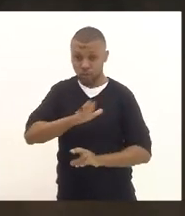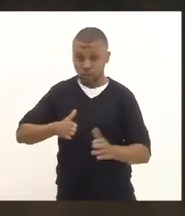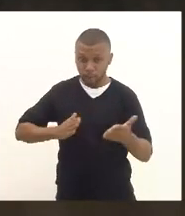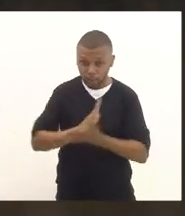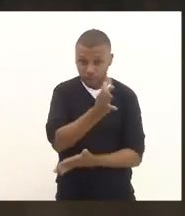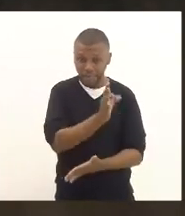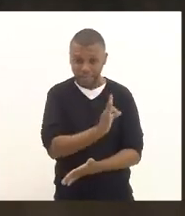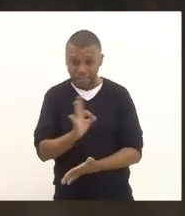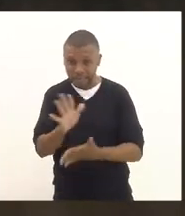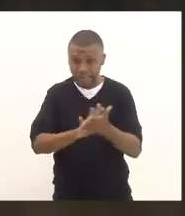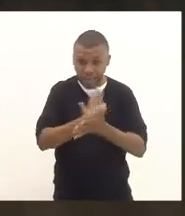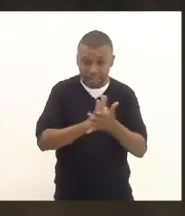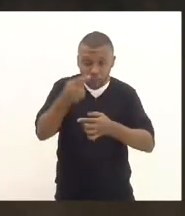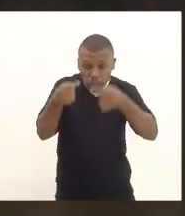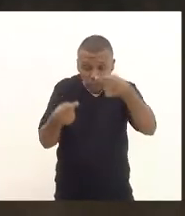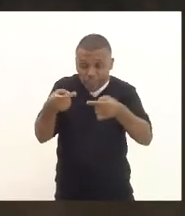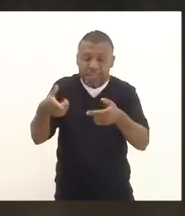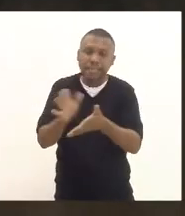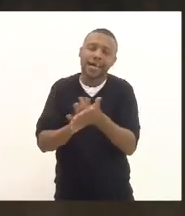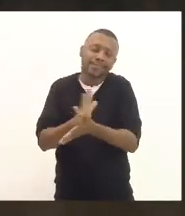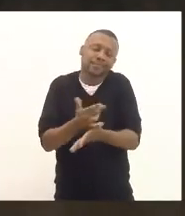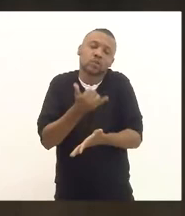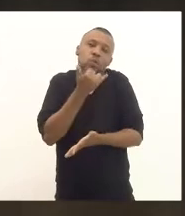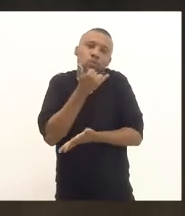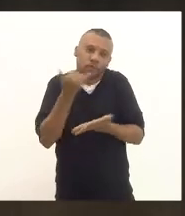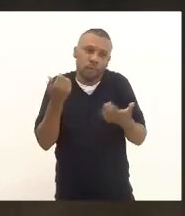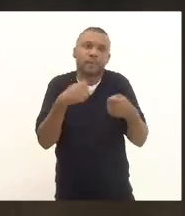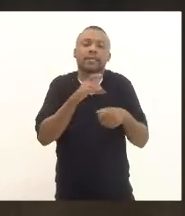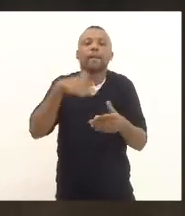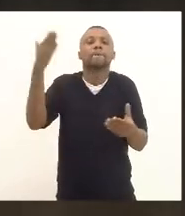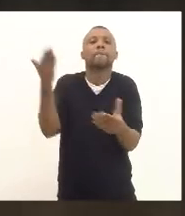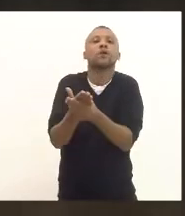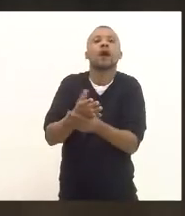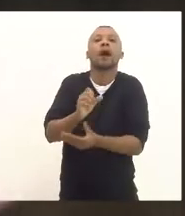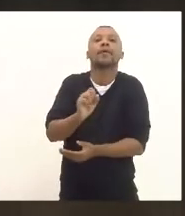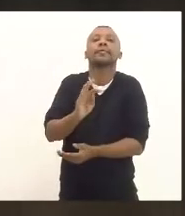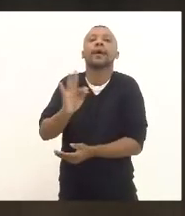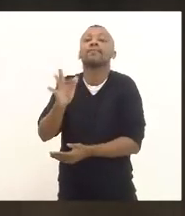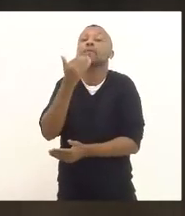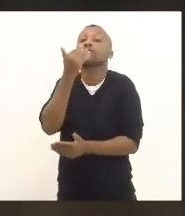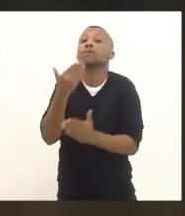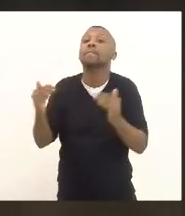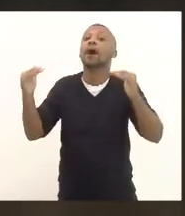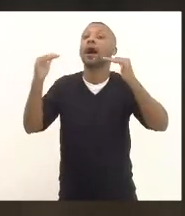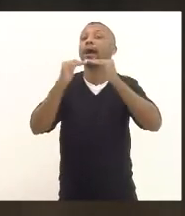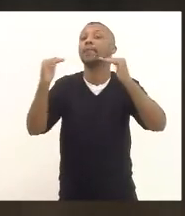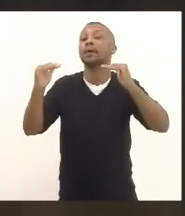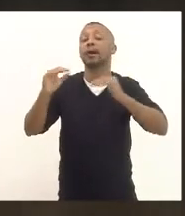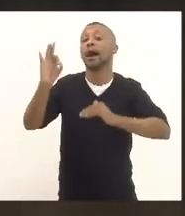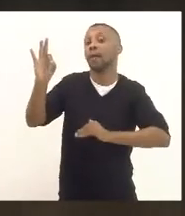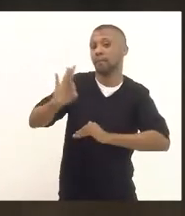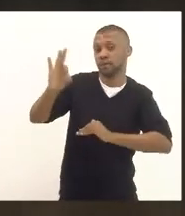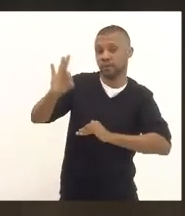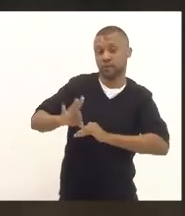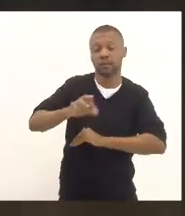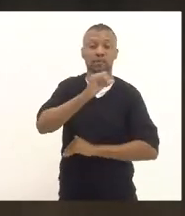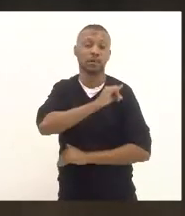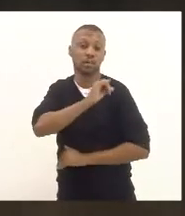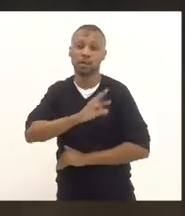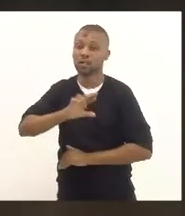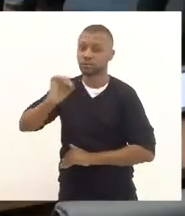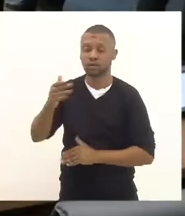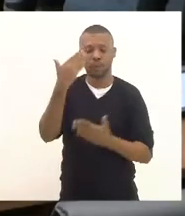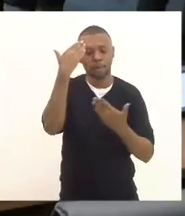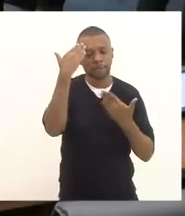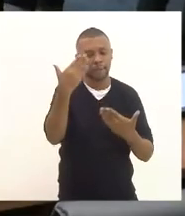frente desse debate eu vou ter que chegar no STF pedir equiparação na e o estado do Rio de Janeiro Obrigado